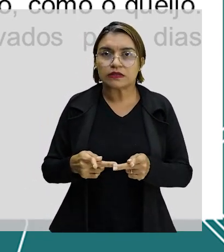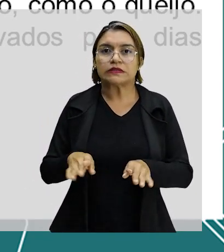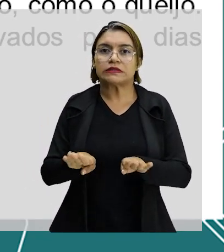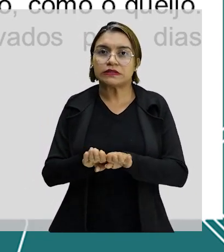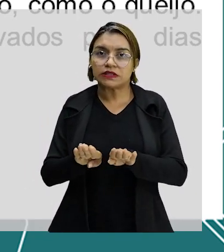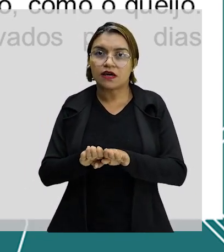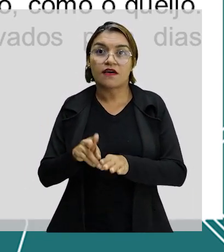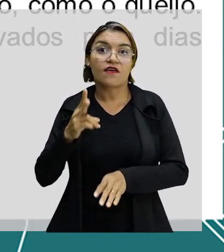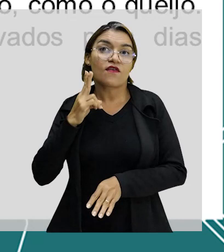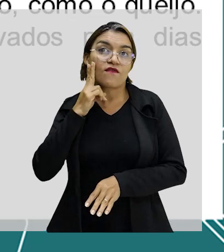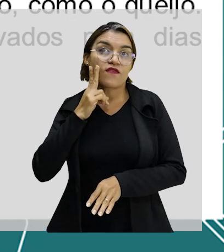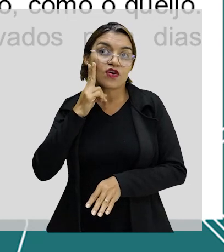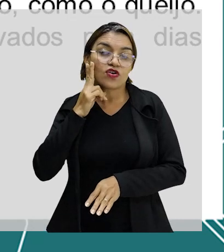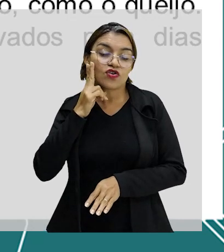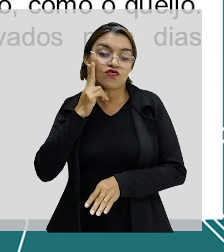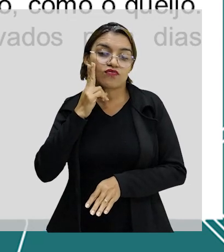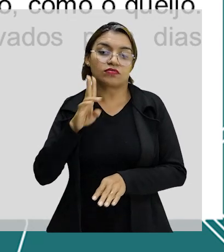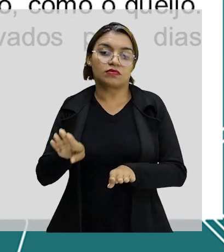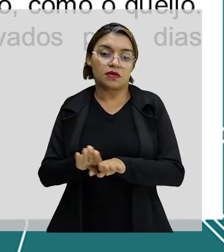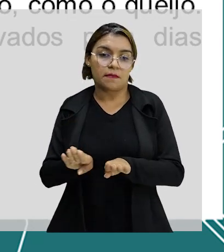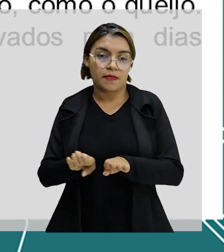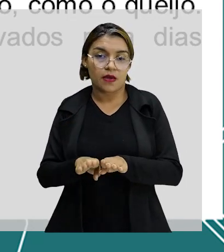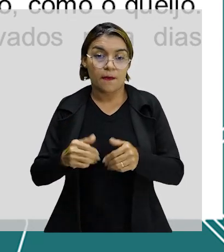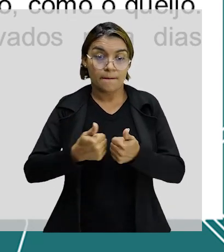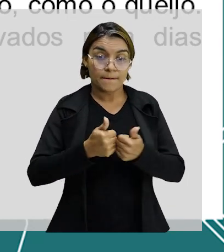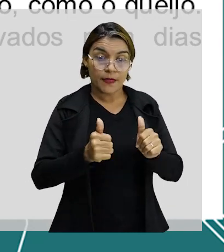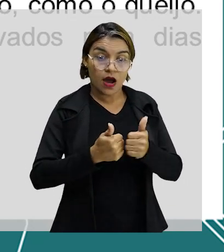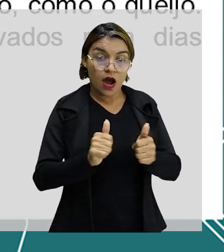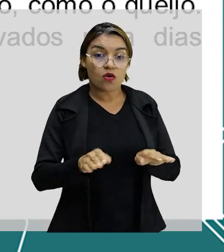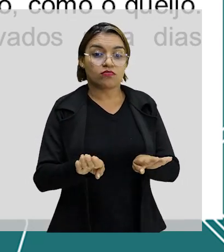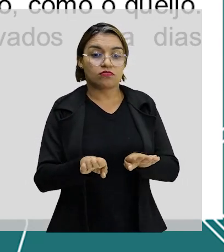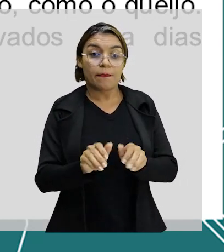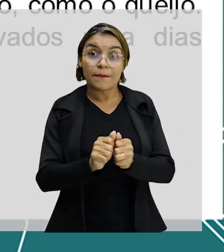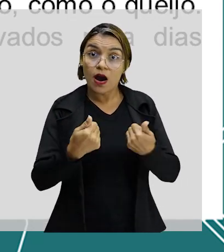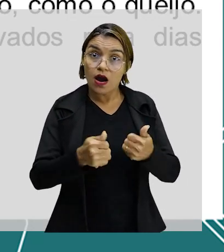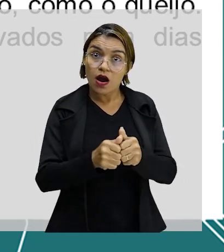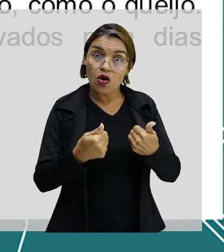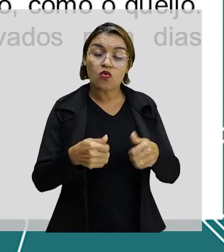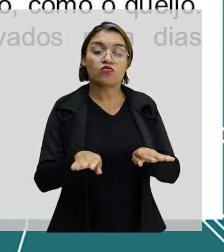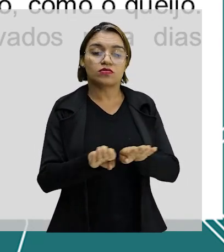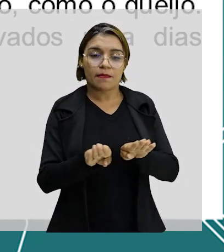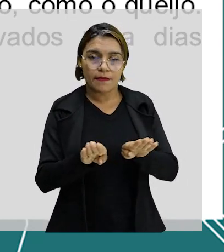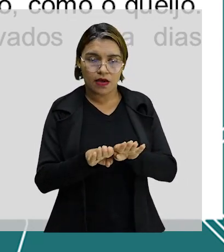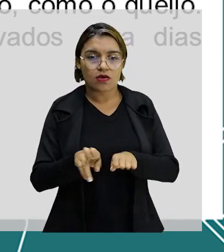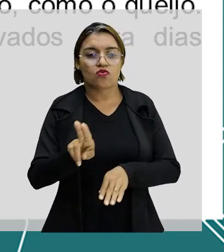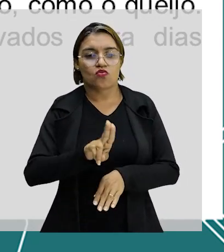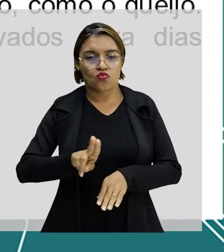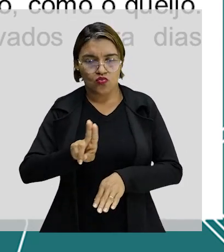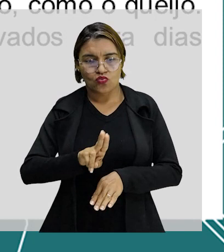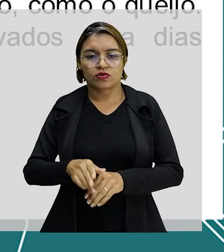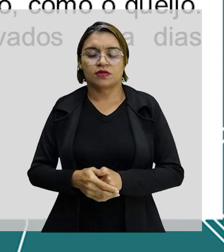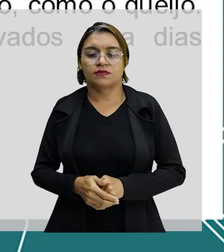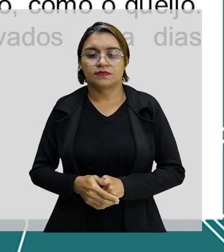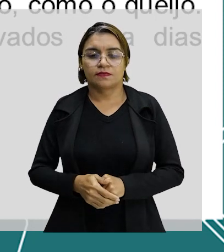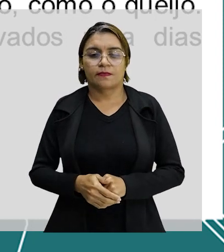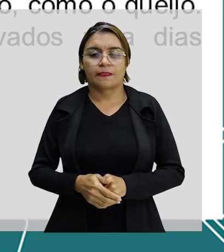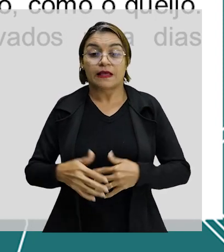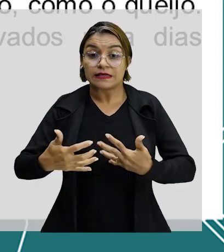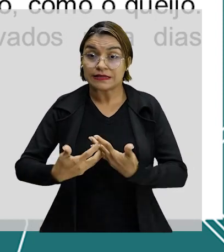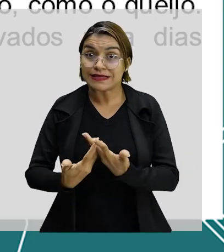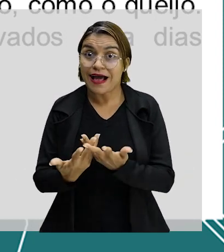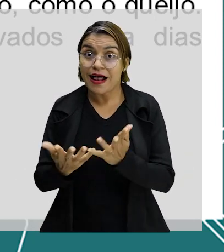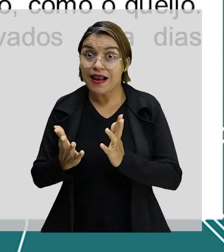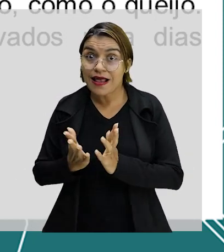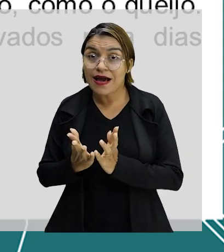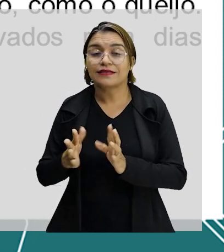vinho. O pão como acompanhamento da maioria das refeições. O grande consumo de saladas, sobretudo